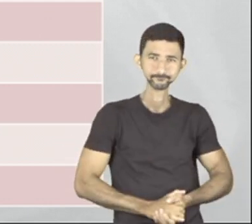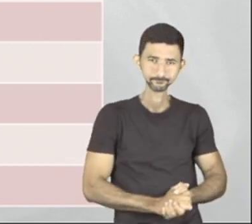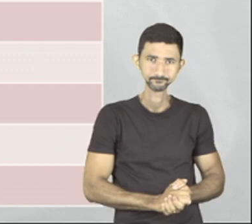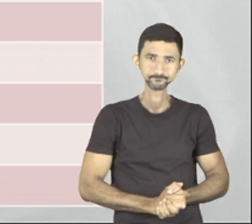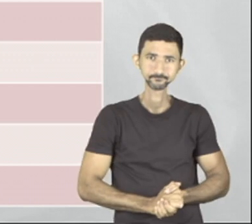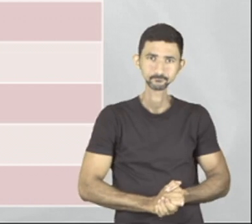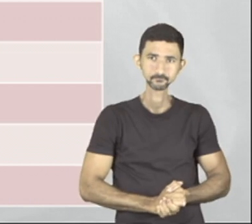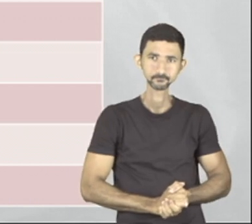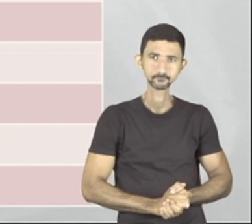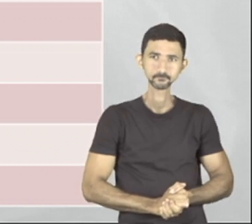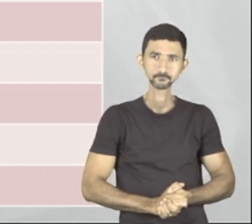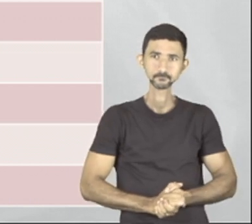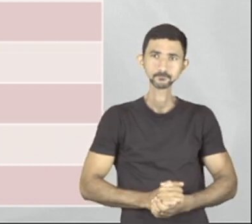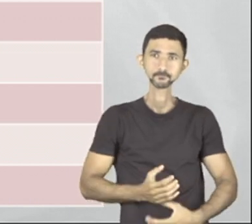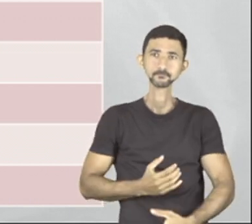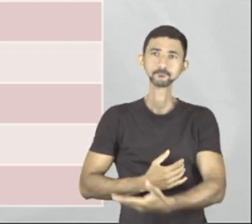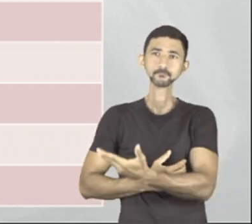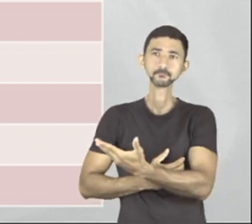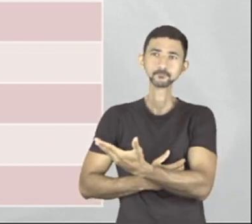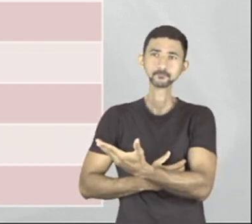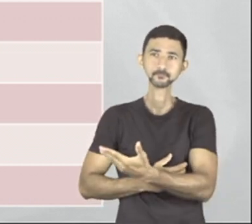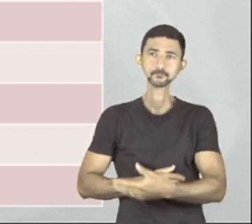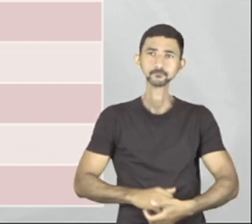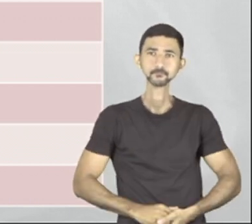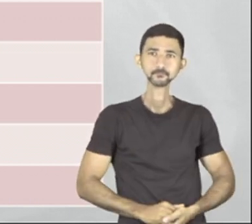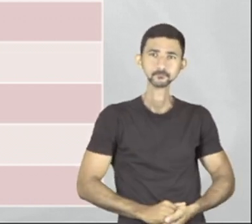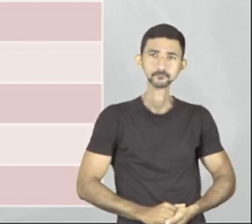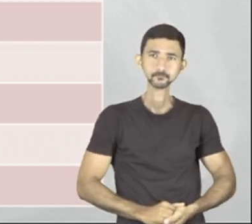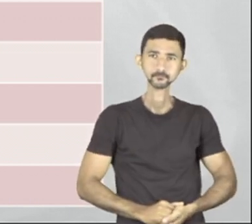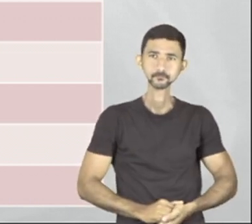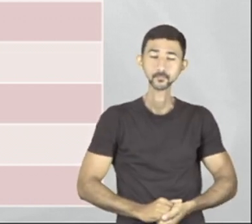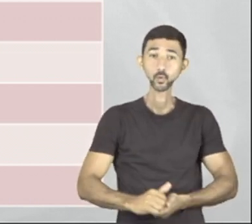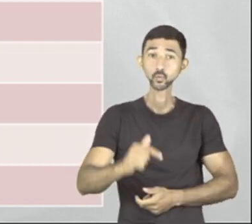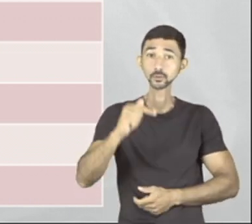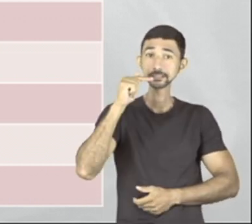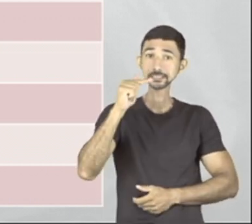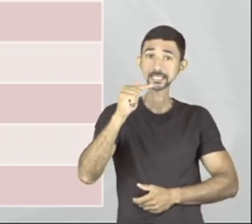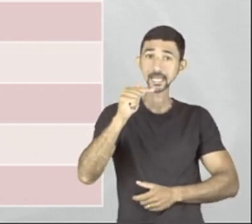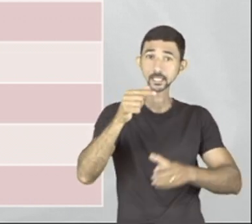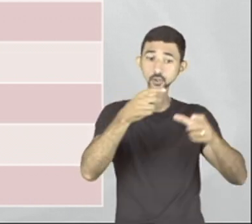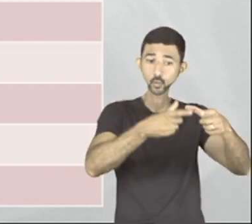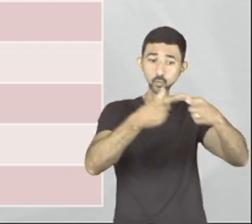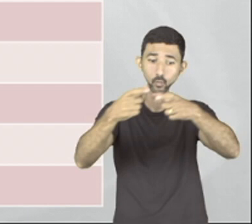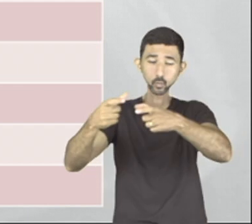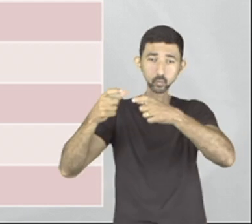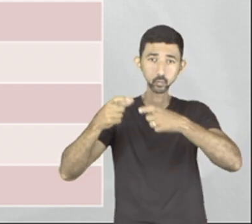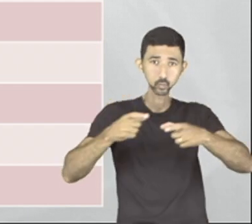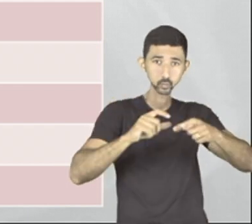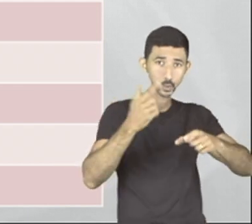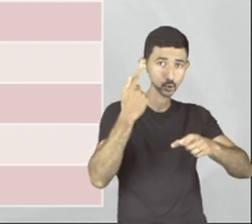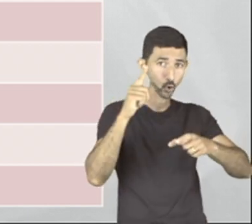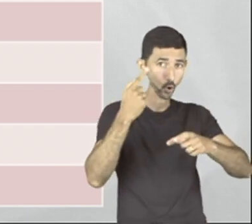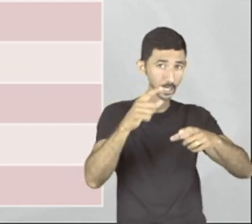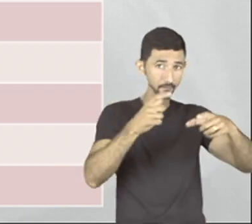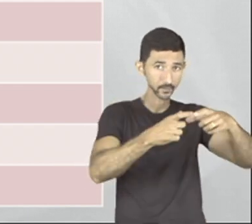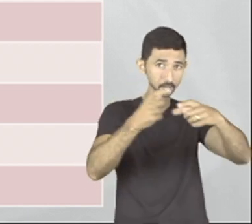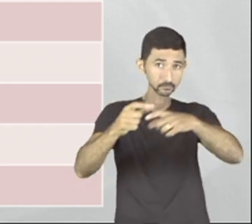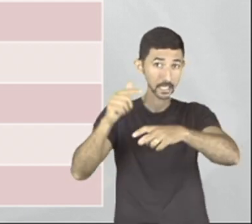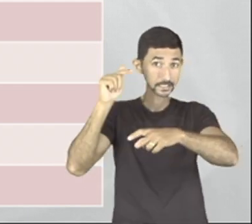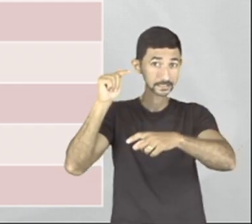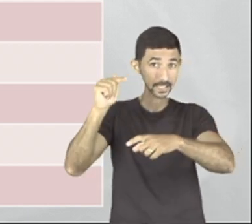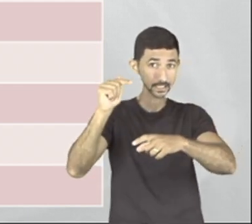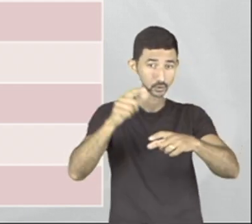geográfica imediata. Então agora nós temos 7 regiões, né, geográficas no nosso